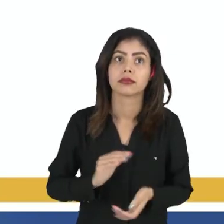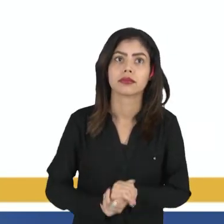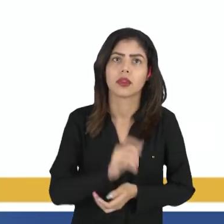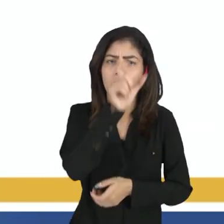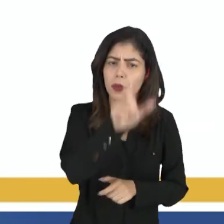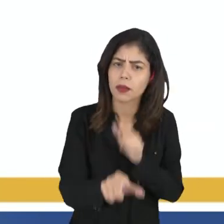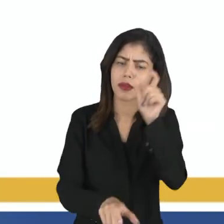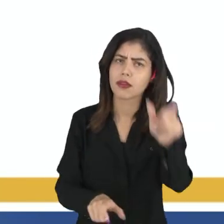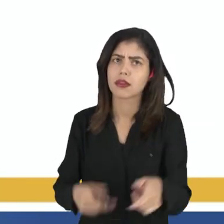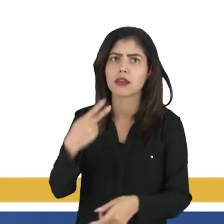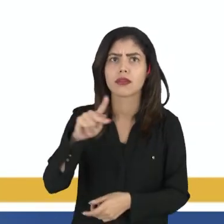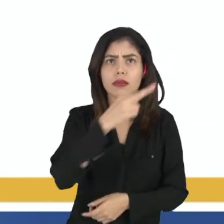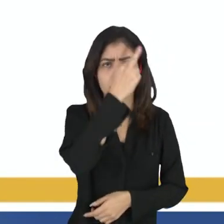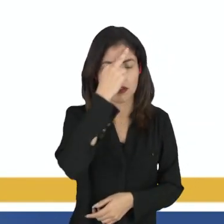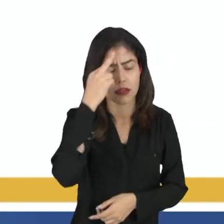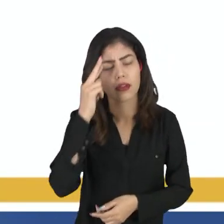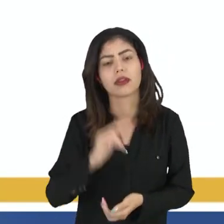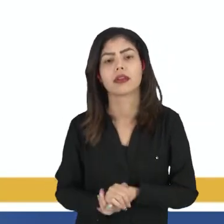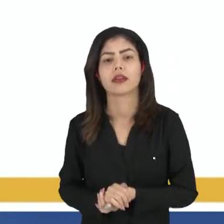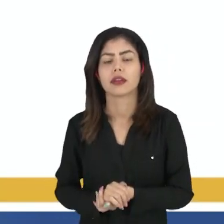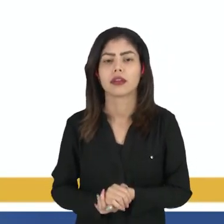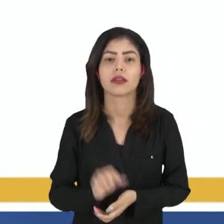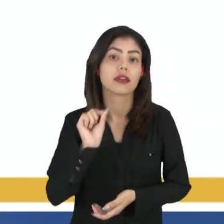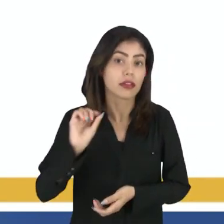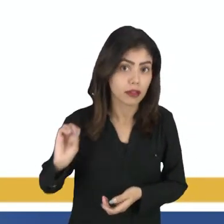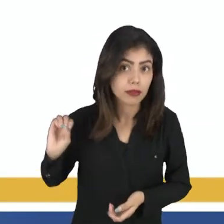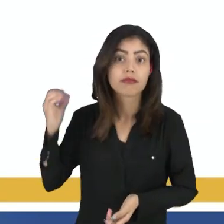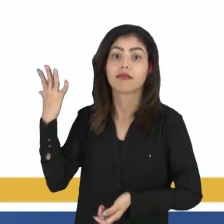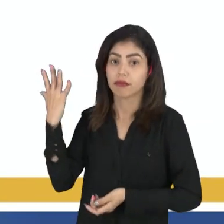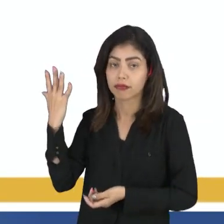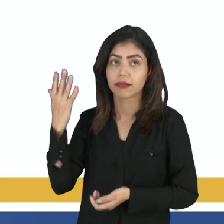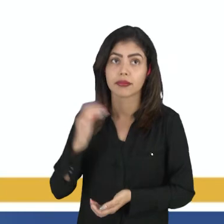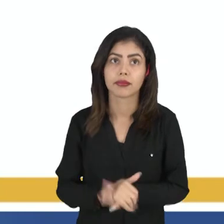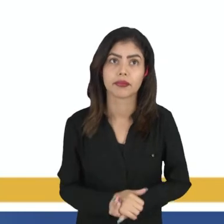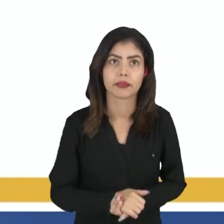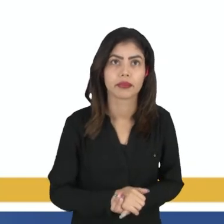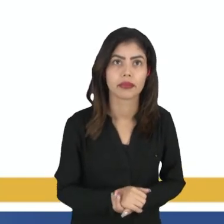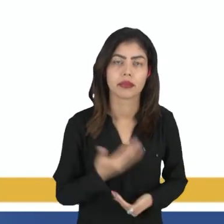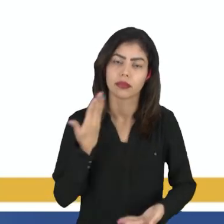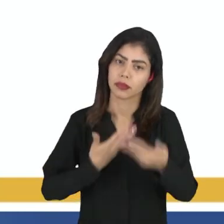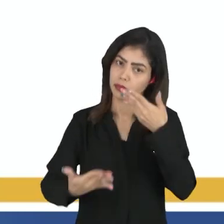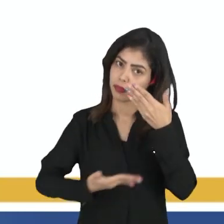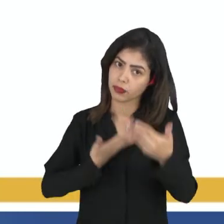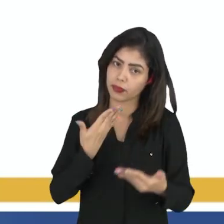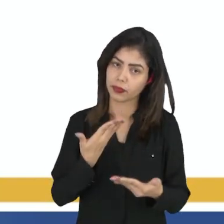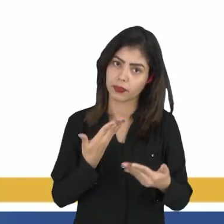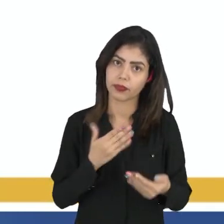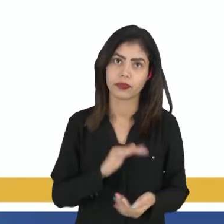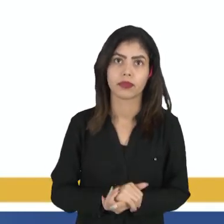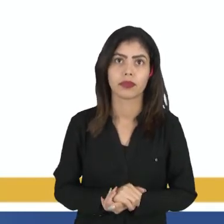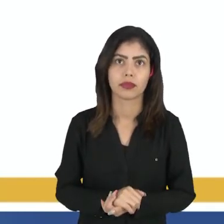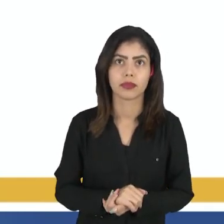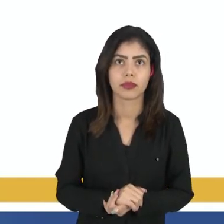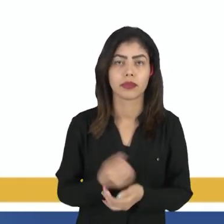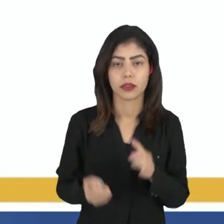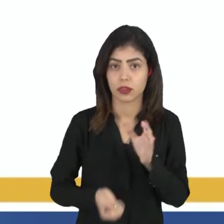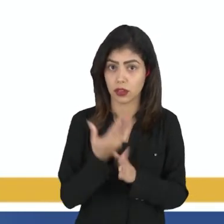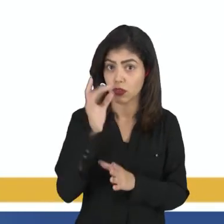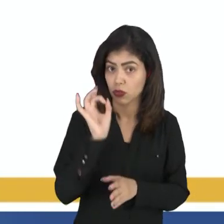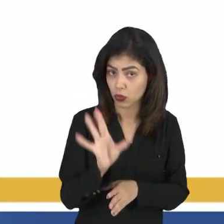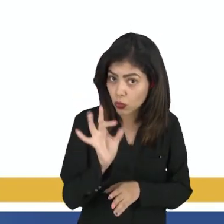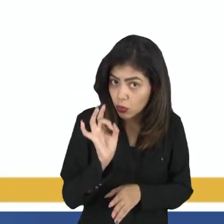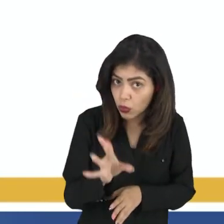roteiro quem são os personagens de sua história e onde ela acontece. Nesse momento, vocês só vão criar